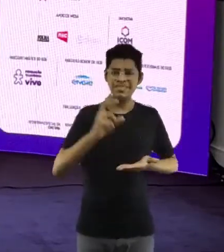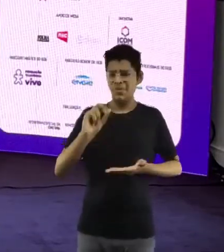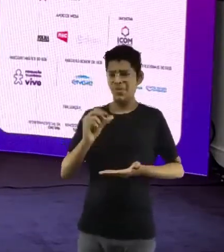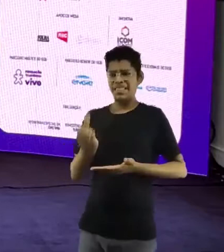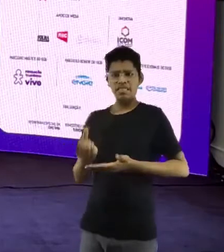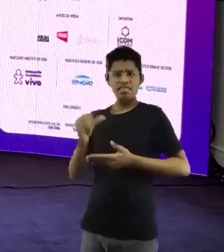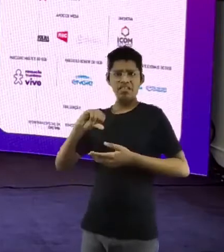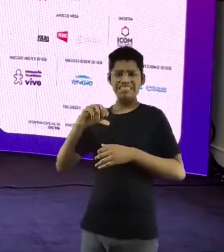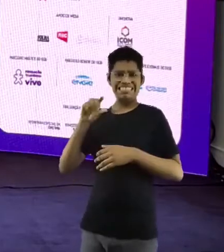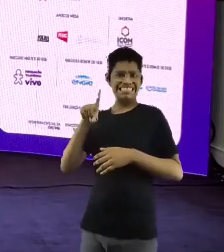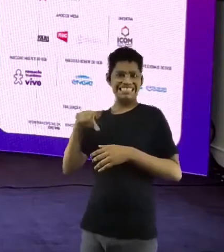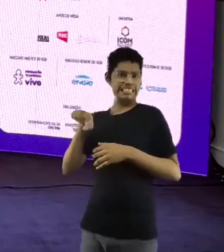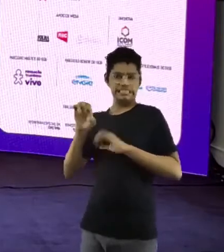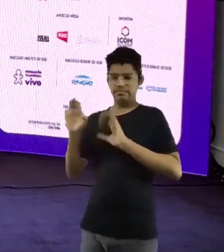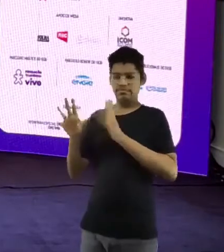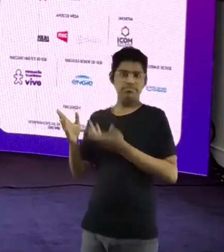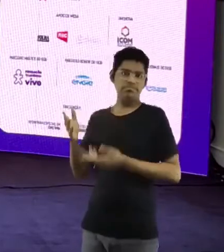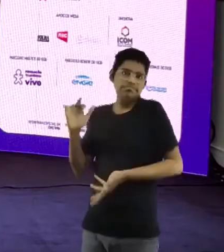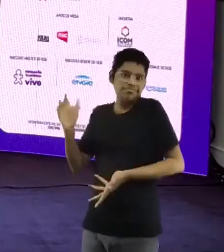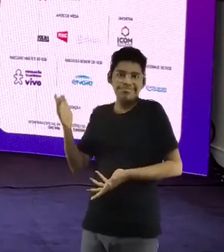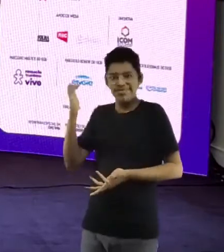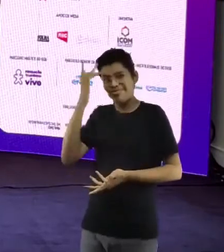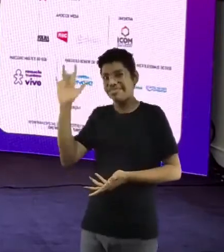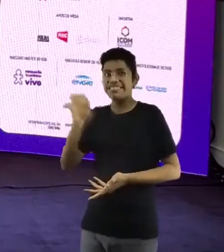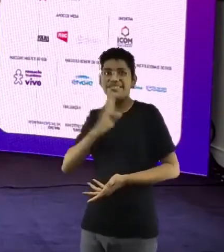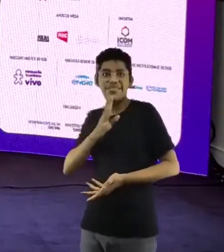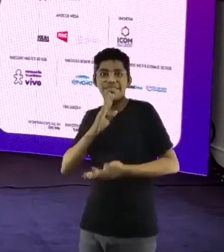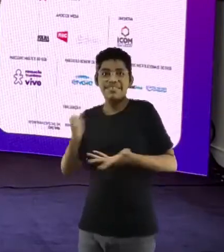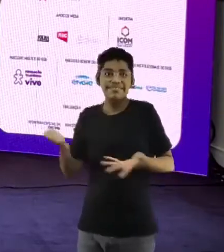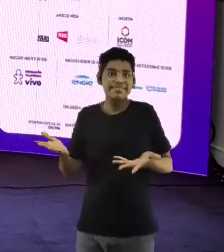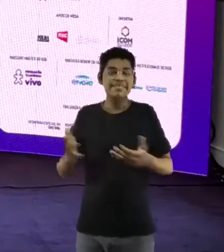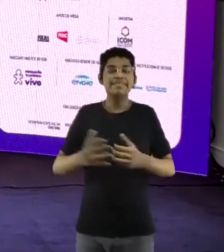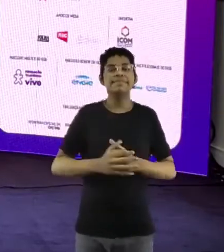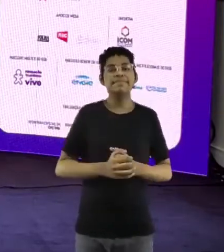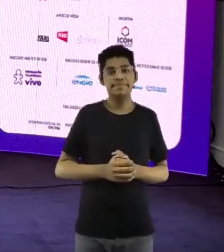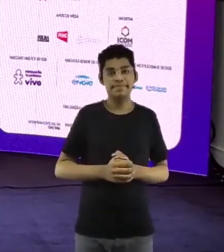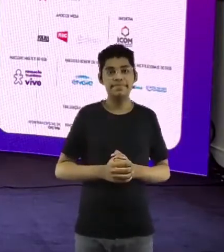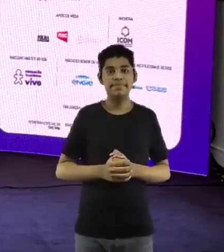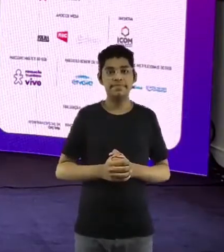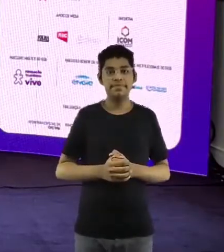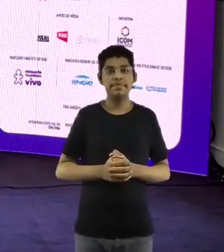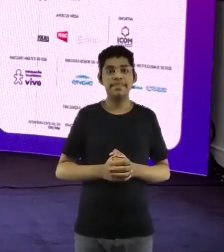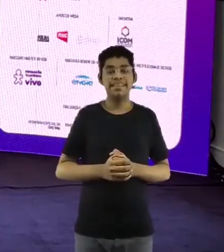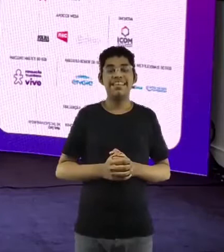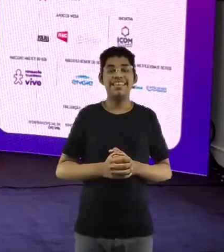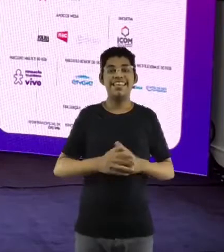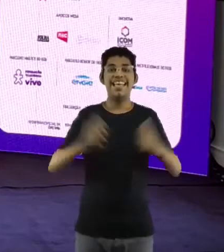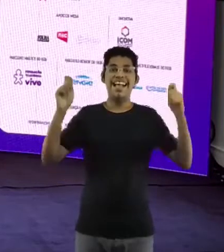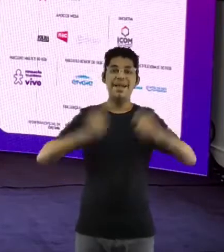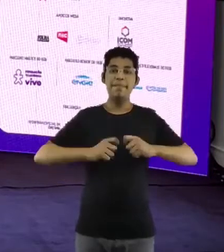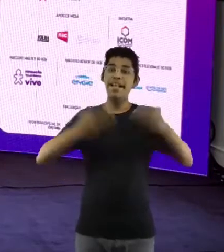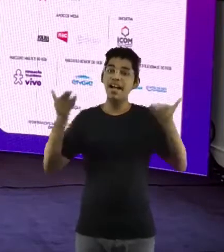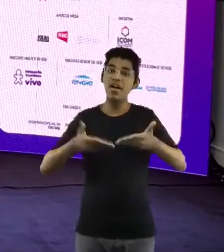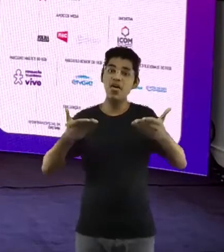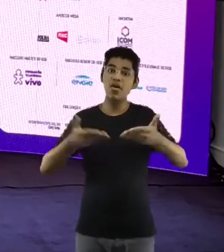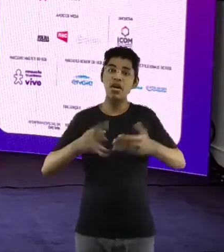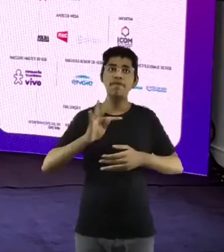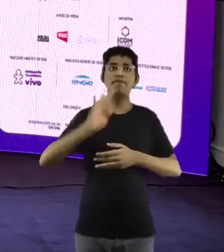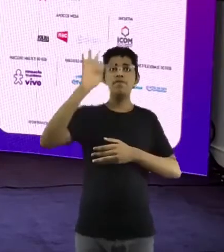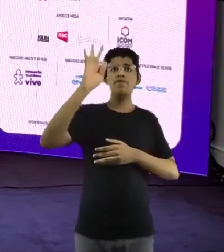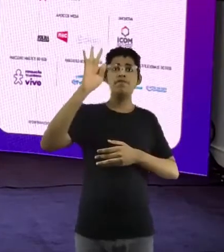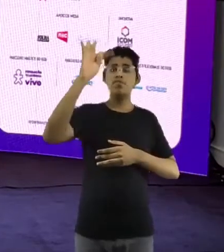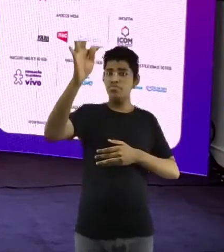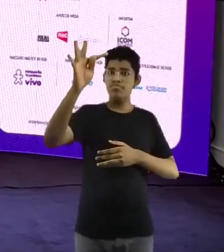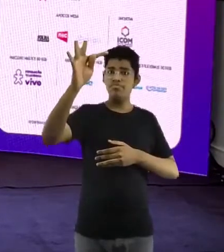consigo nem quantificar. Né? A habilidade é do presente, o futuro já está aqui conosco. Temos uma Lei Geral